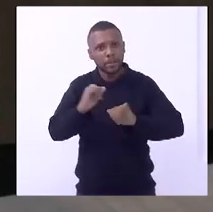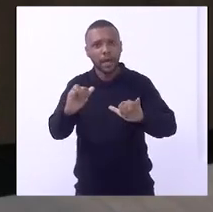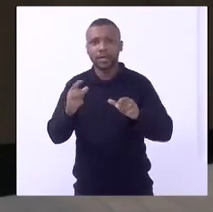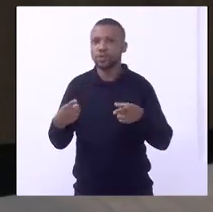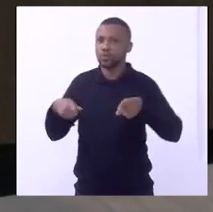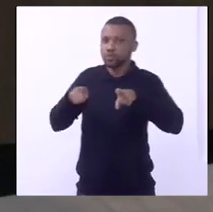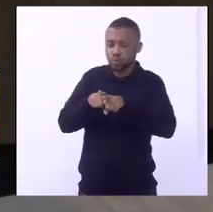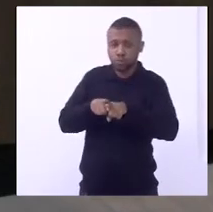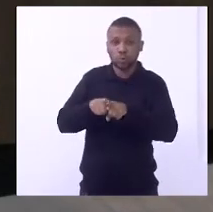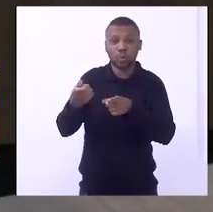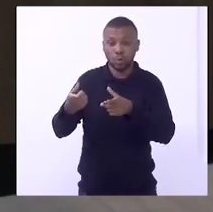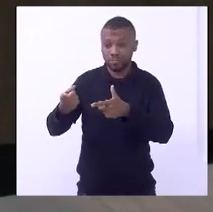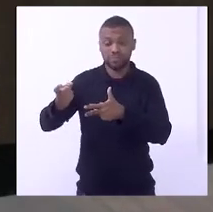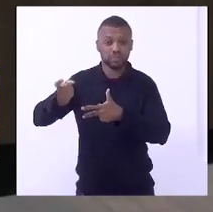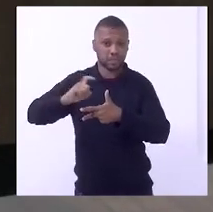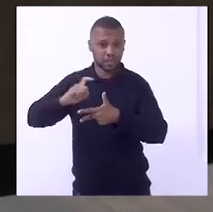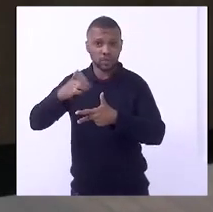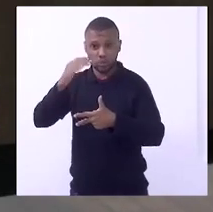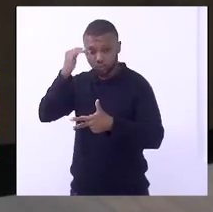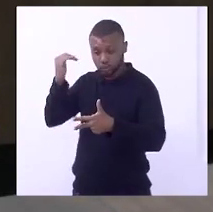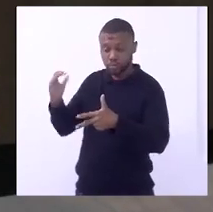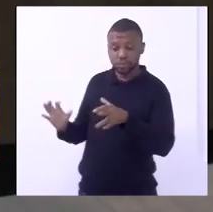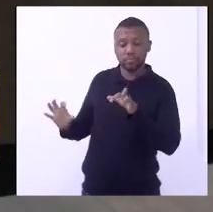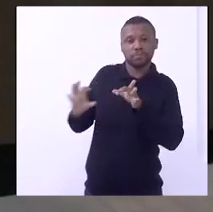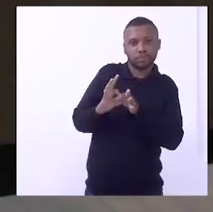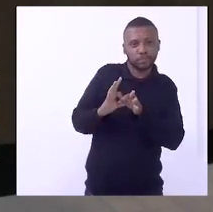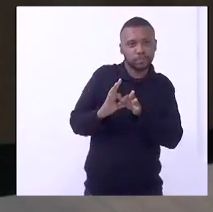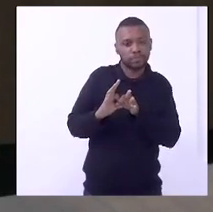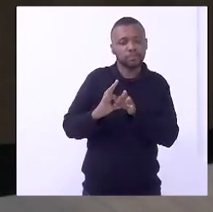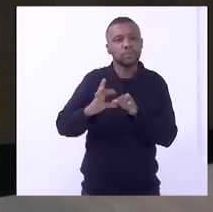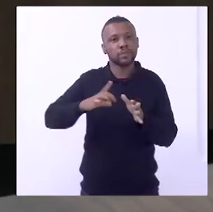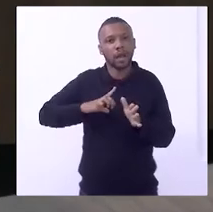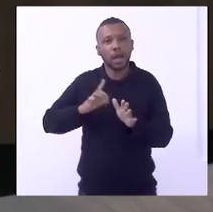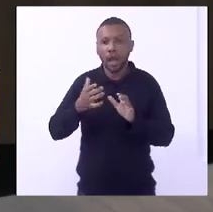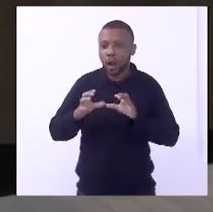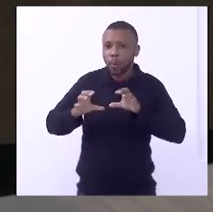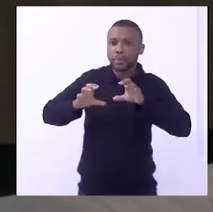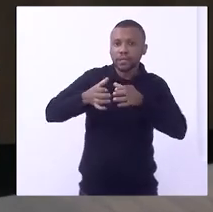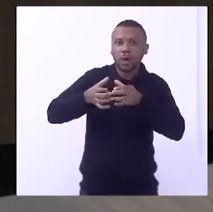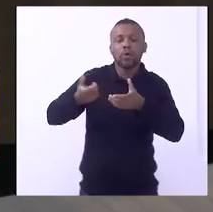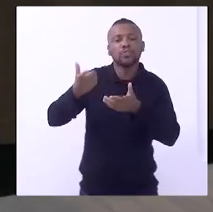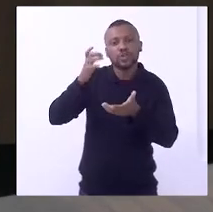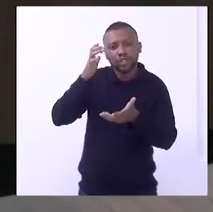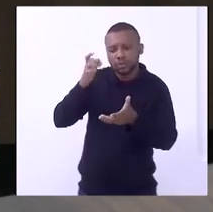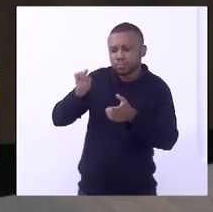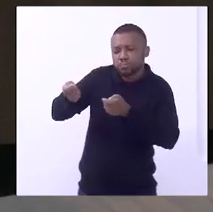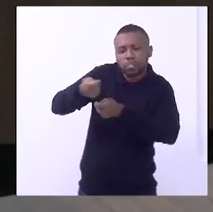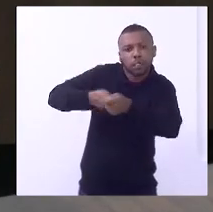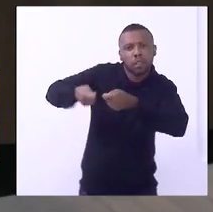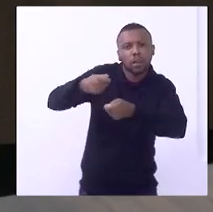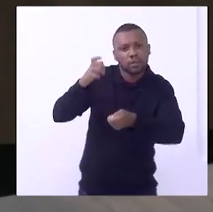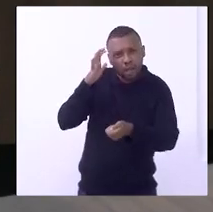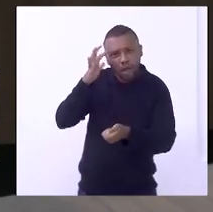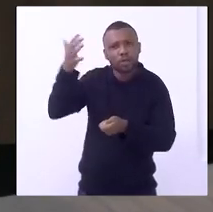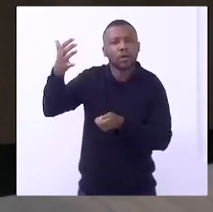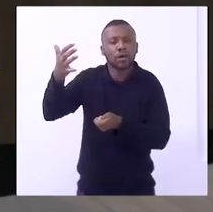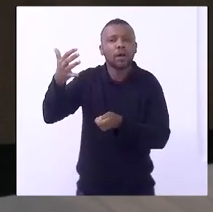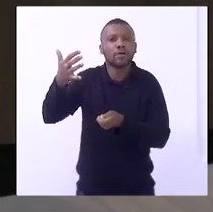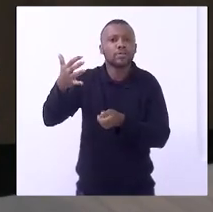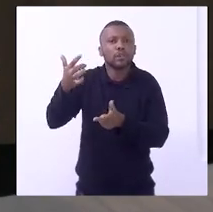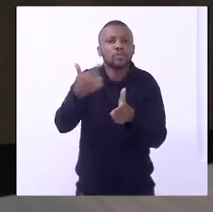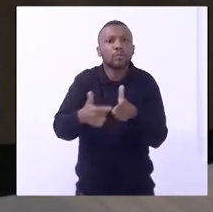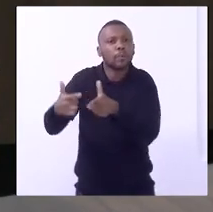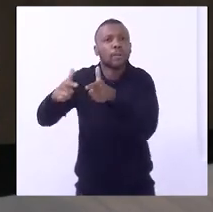Executivo, estrutura a Câmara Administrativa de Solução de Controvérsias, apostando na conciliação, na resolução de conflitos por meio